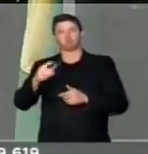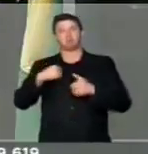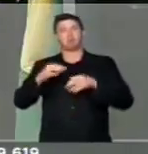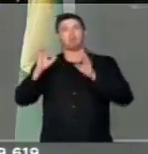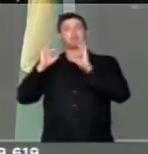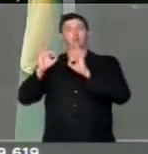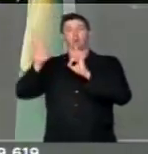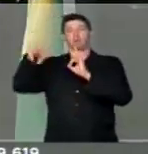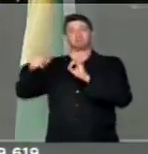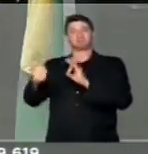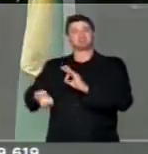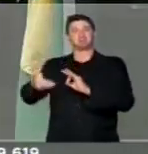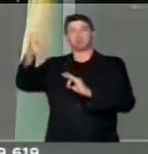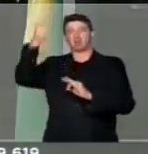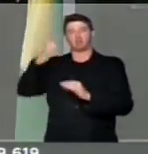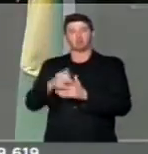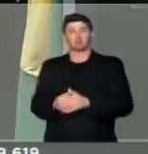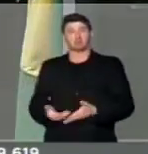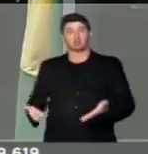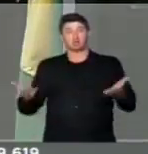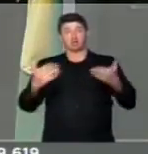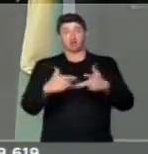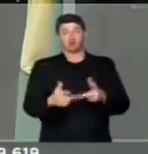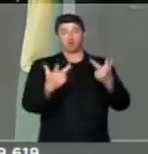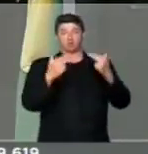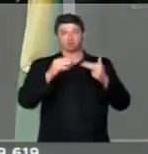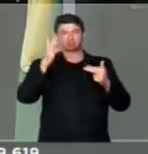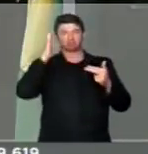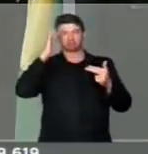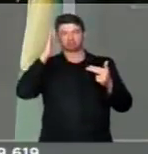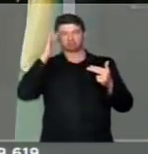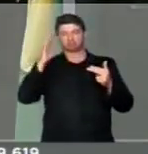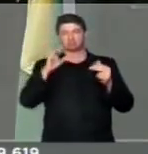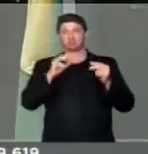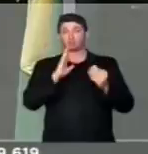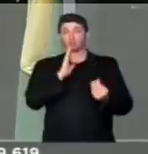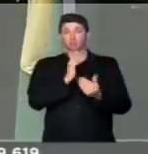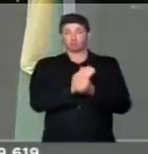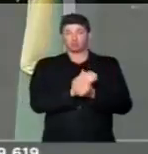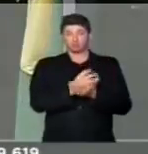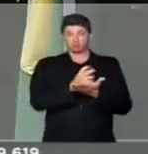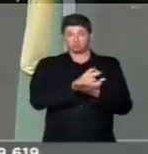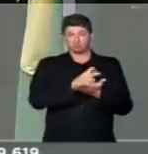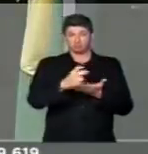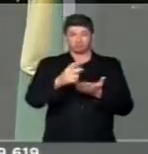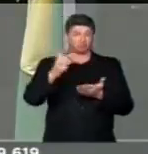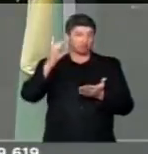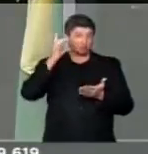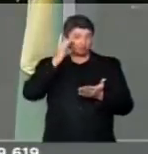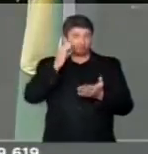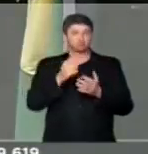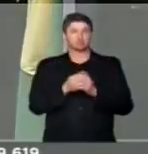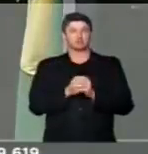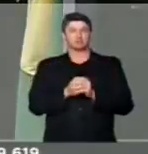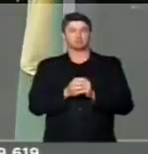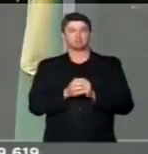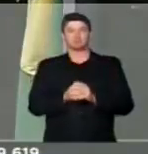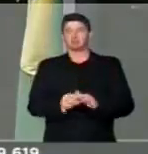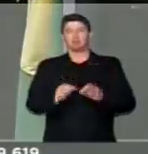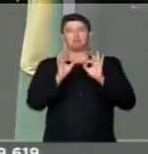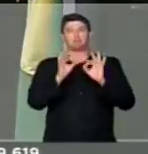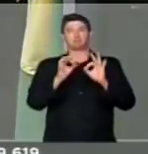no resultado. Estou fazendo uma previsão que o processo de impeachment da presidente Dilma